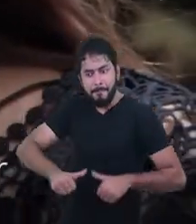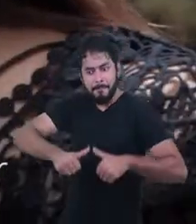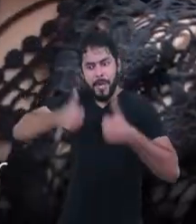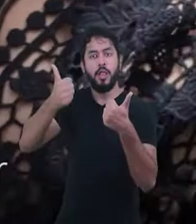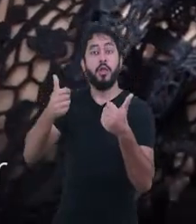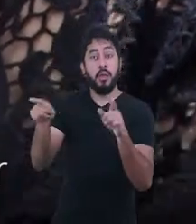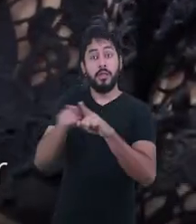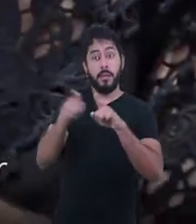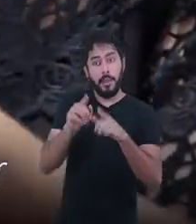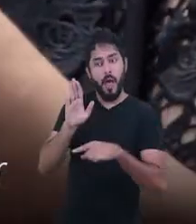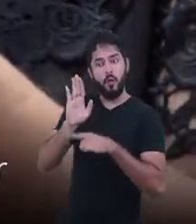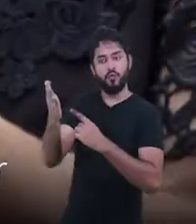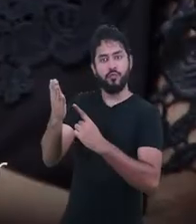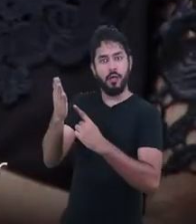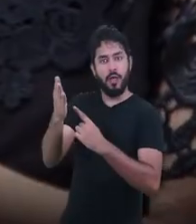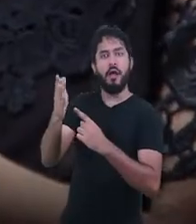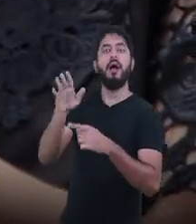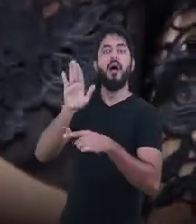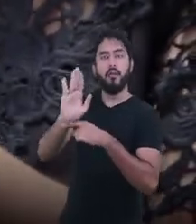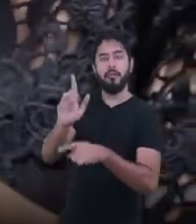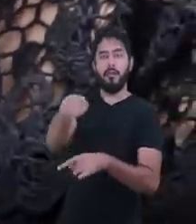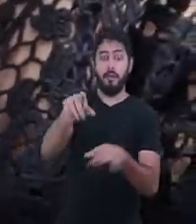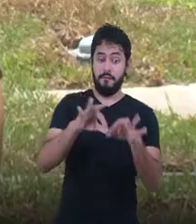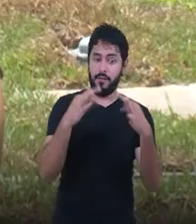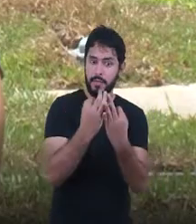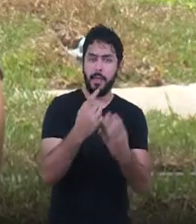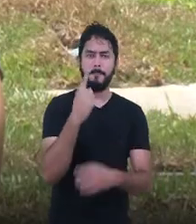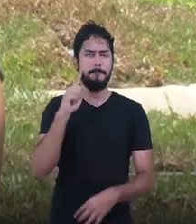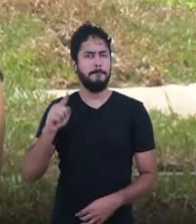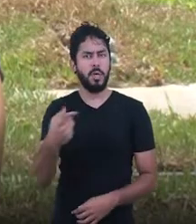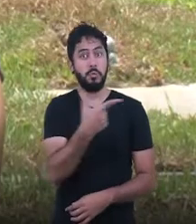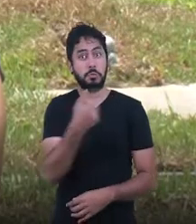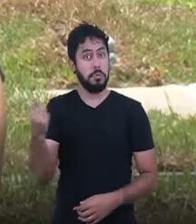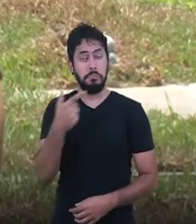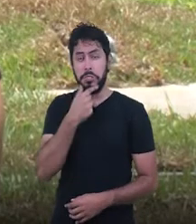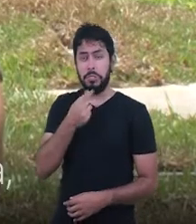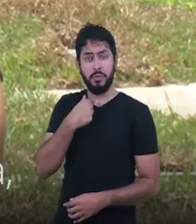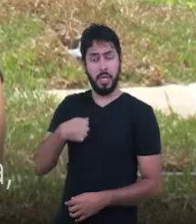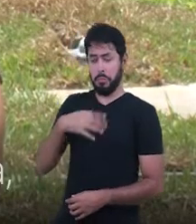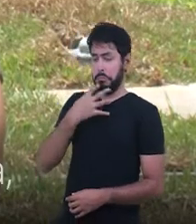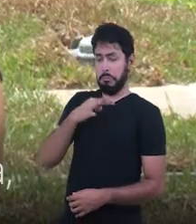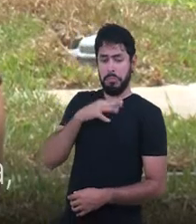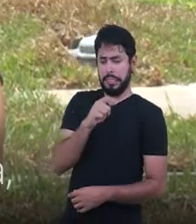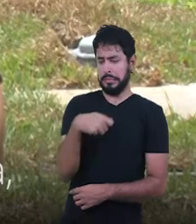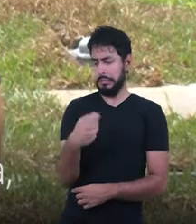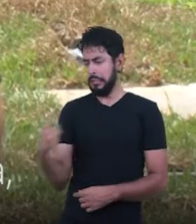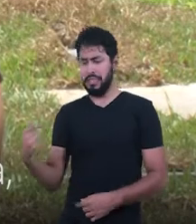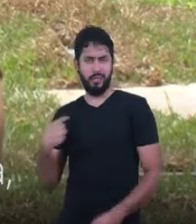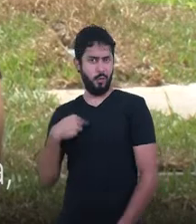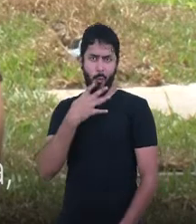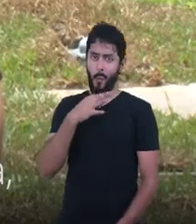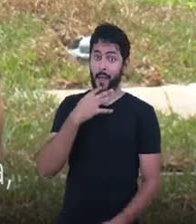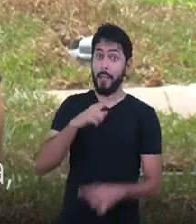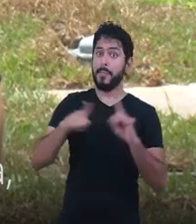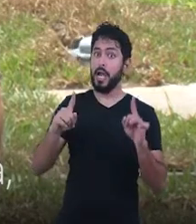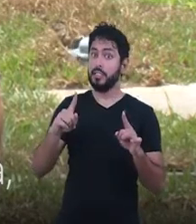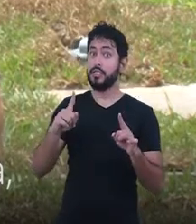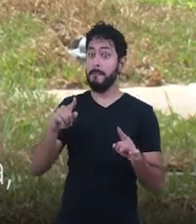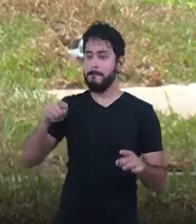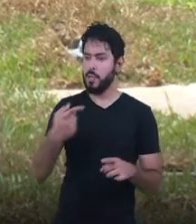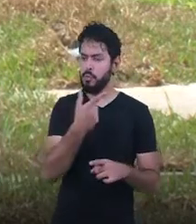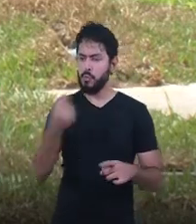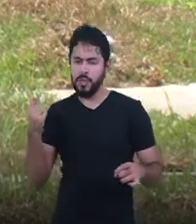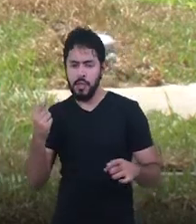vida melhor, de dar uma vida melhor para seus familiares, para 1.200 meninos que eu não sei nem quem são. Mas são com